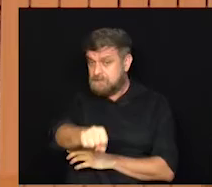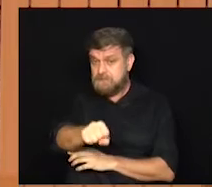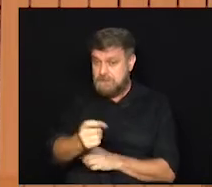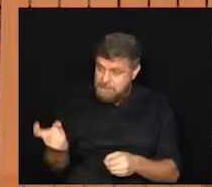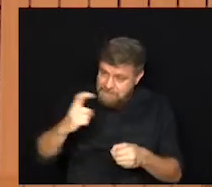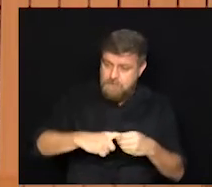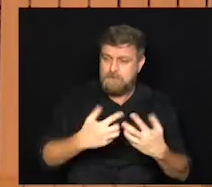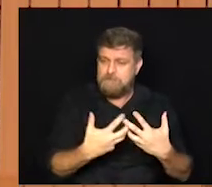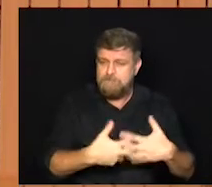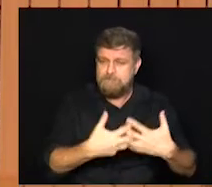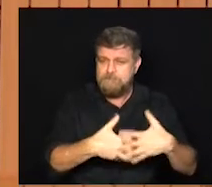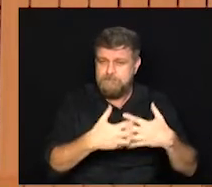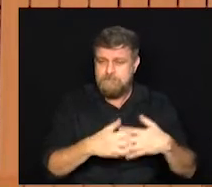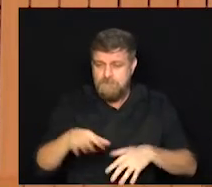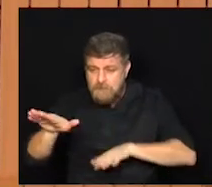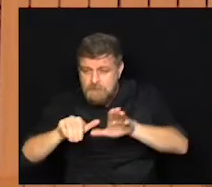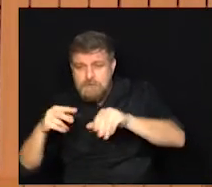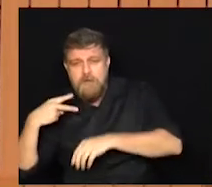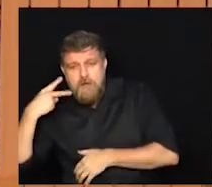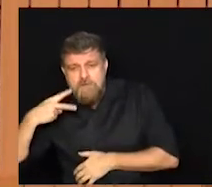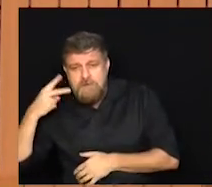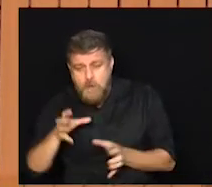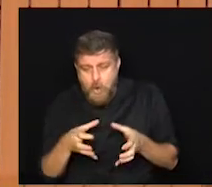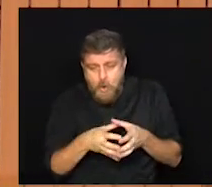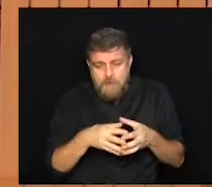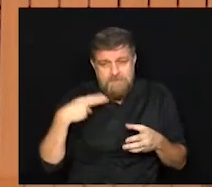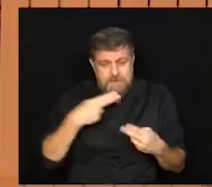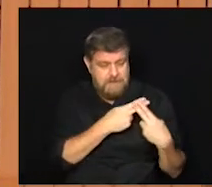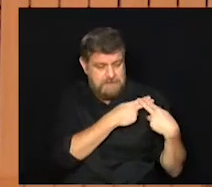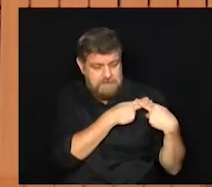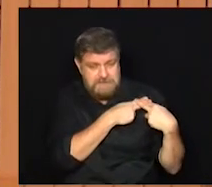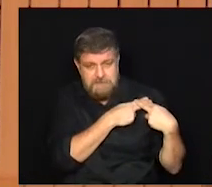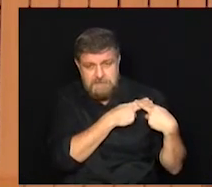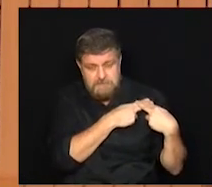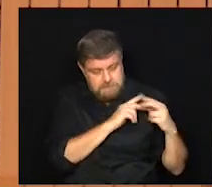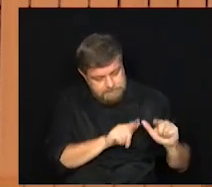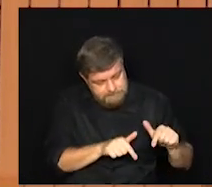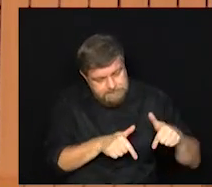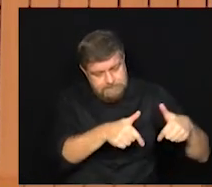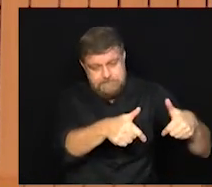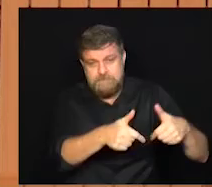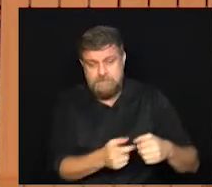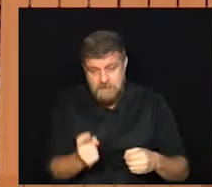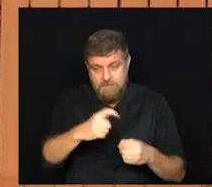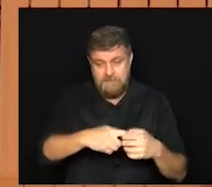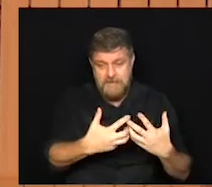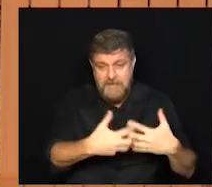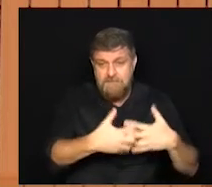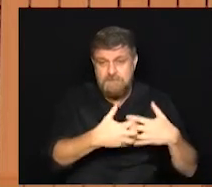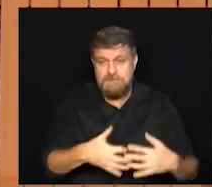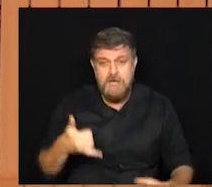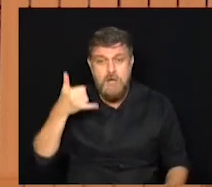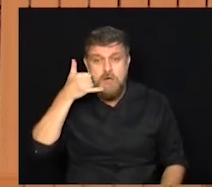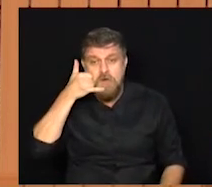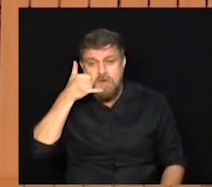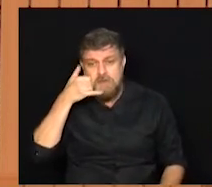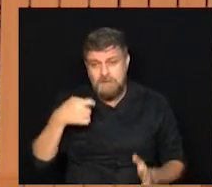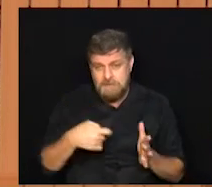Vamos juntar os vereadores aqui, juntar a comissão e vamos dar sequência nisso aí, porque quando eu perguntei isso para a Cláudia,